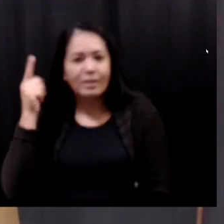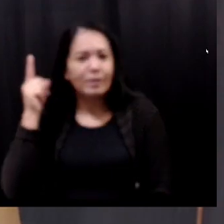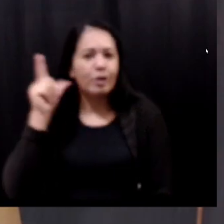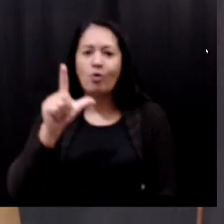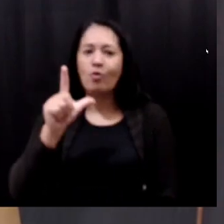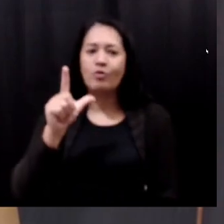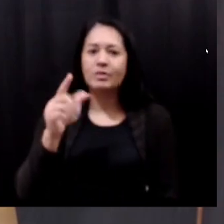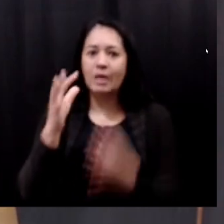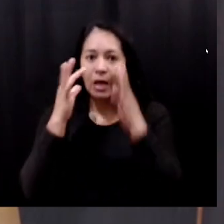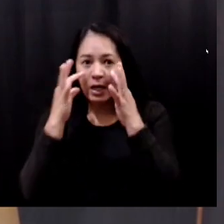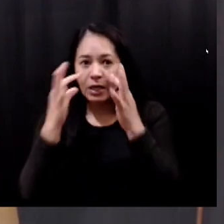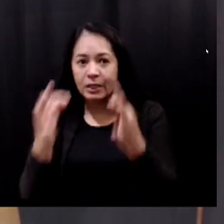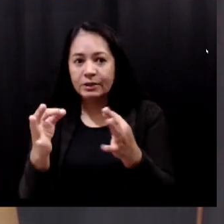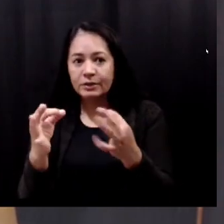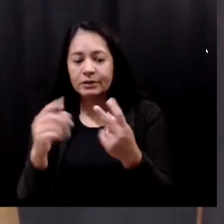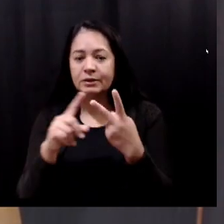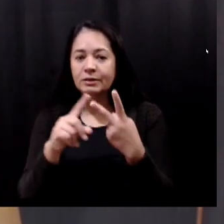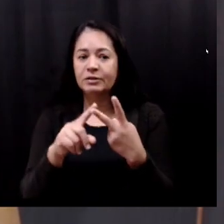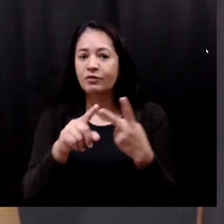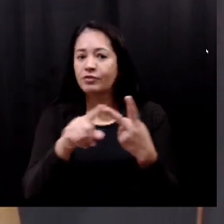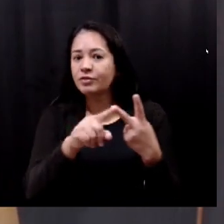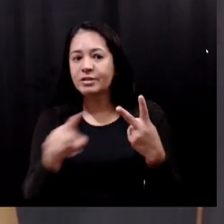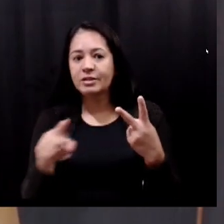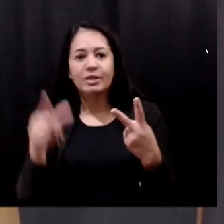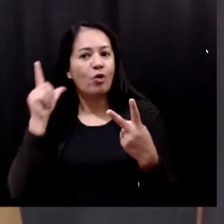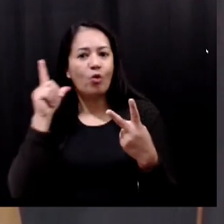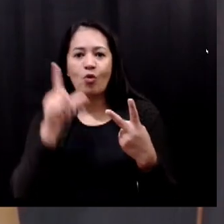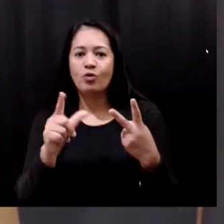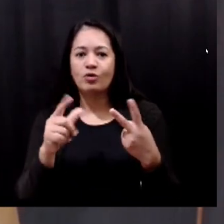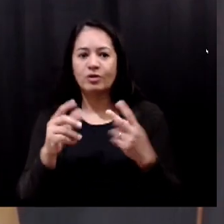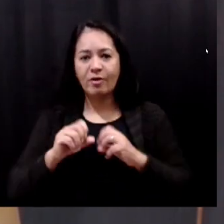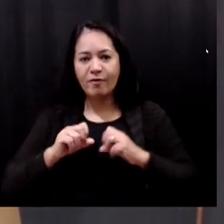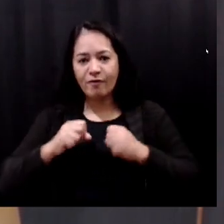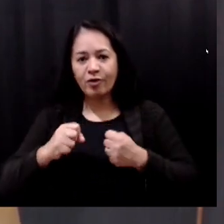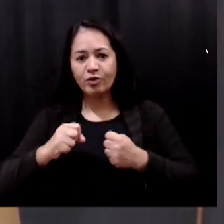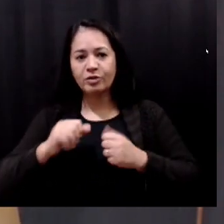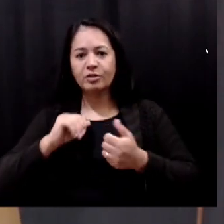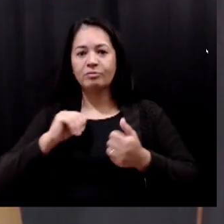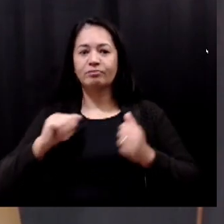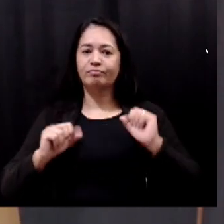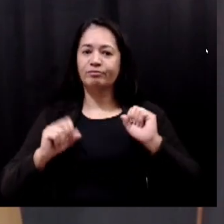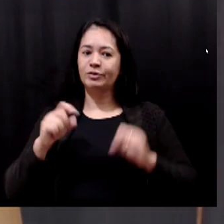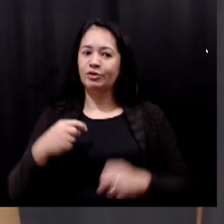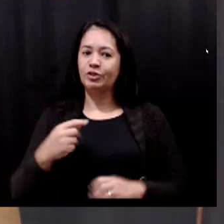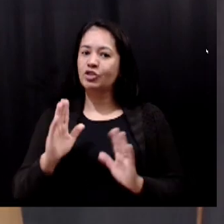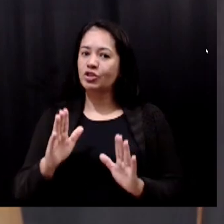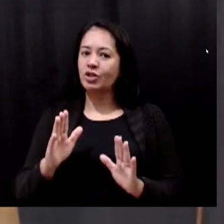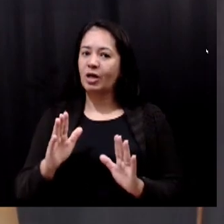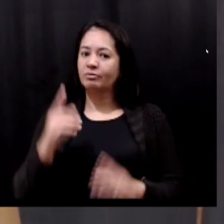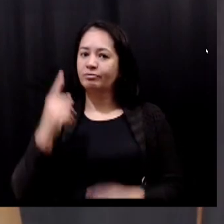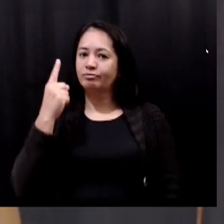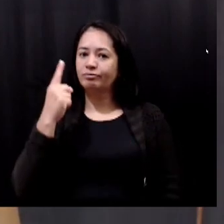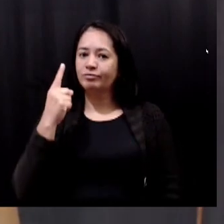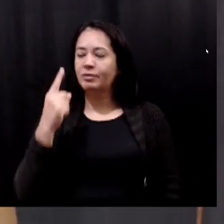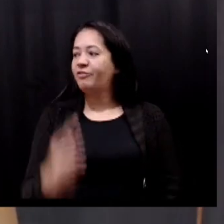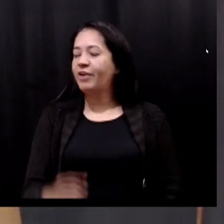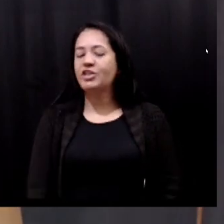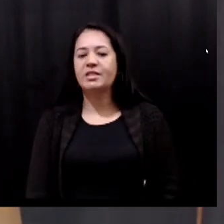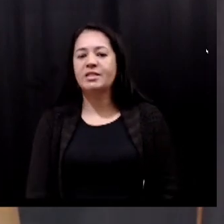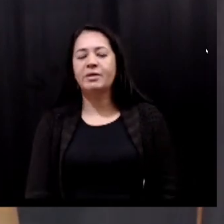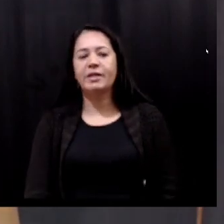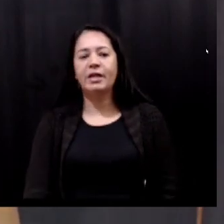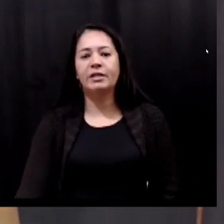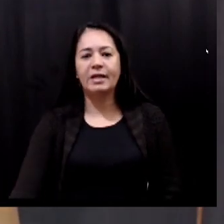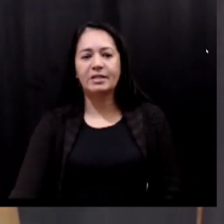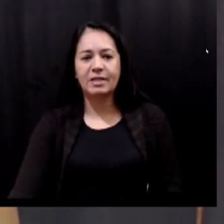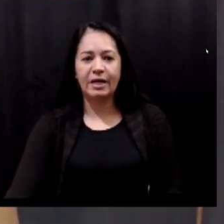nas coisas, se você não consegue mais se dedicar a alguma atividade, ali a gente já tem um indício que o estresse está alto. Se